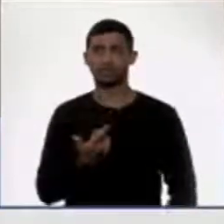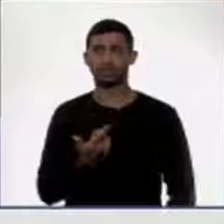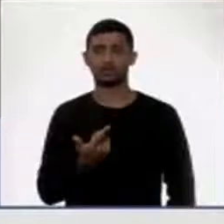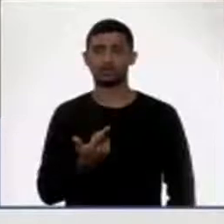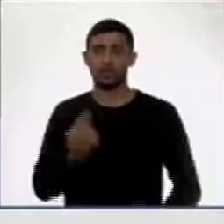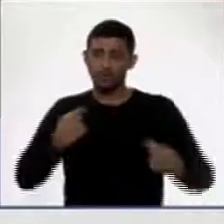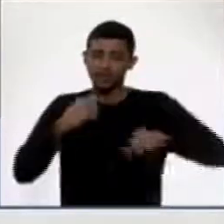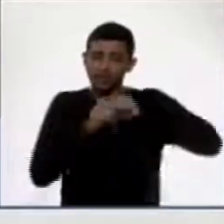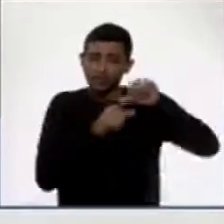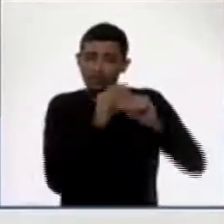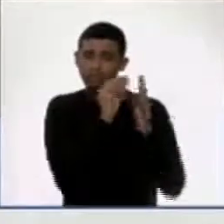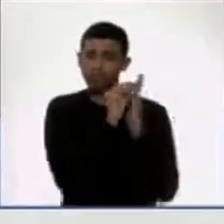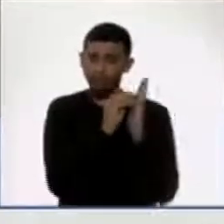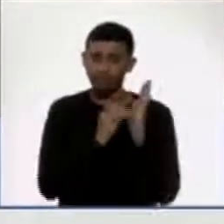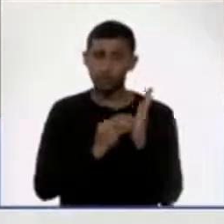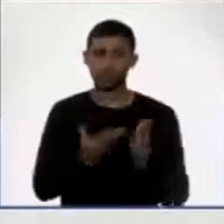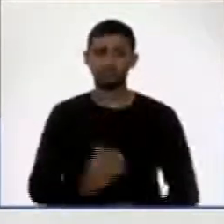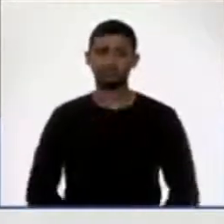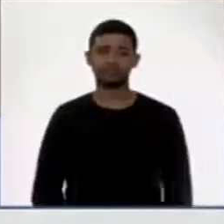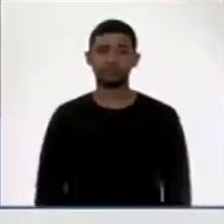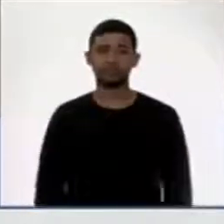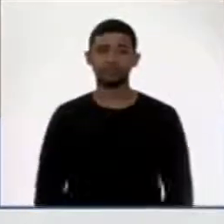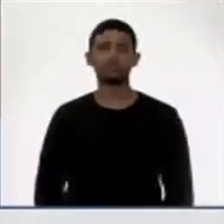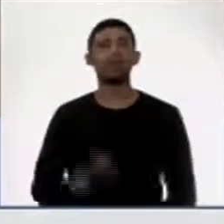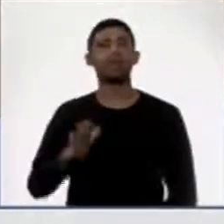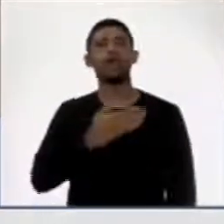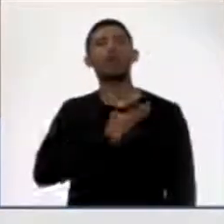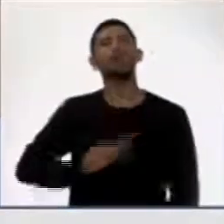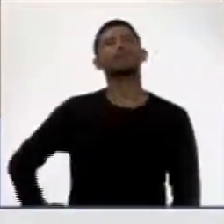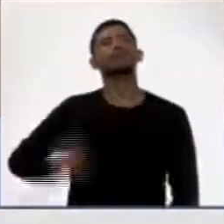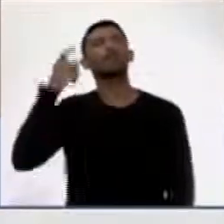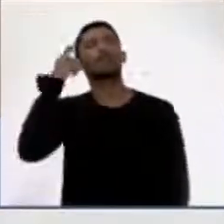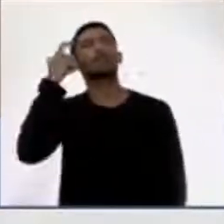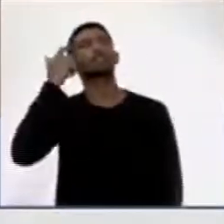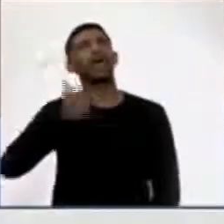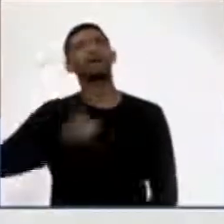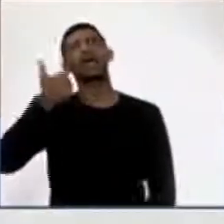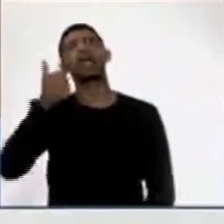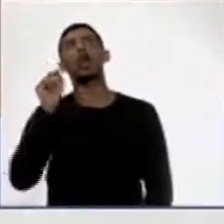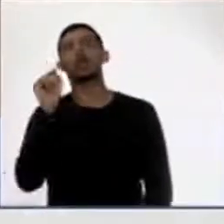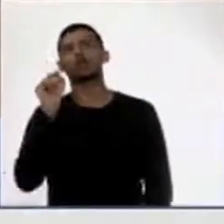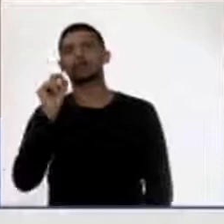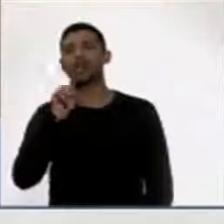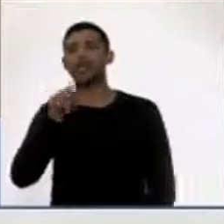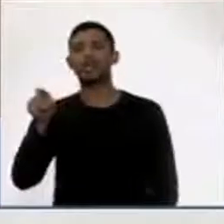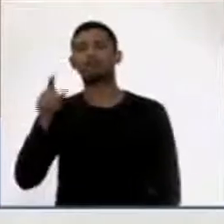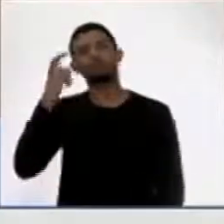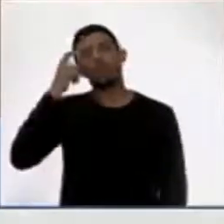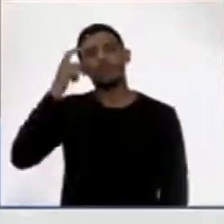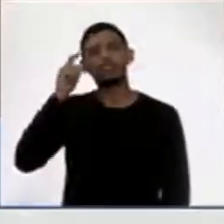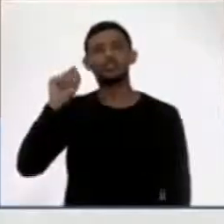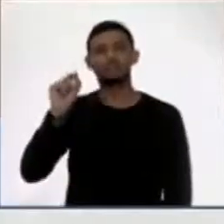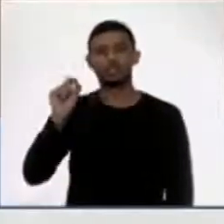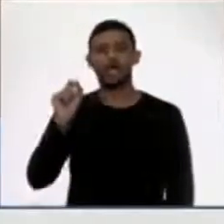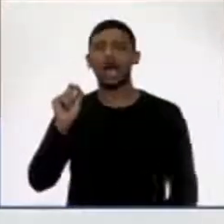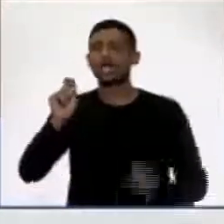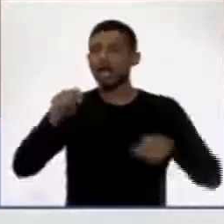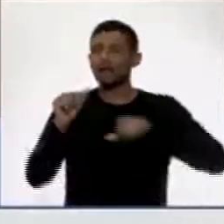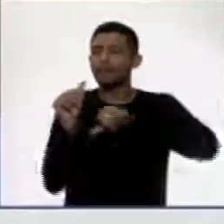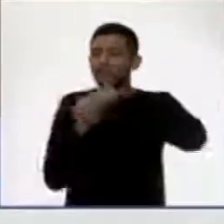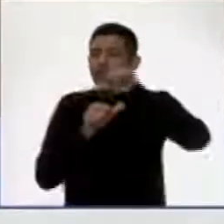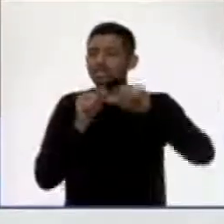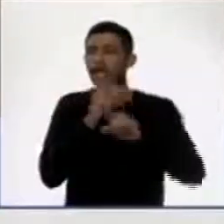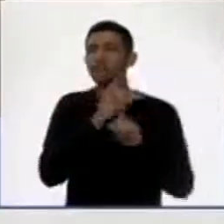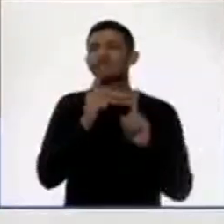auditada. Só que o que o governo prefere fazer? Ele prefere fazer uma reforma da